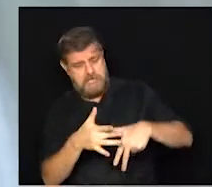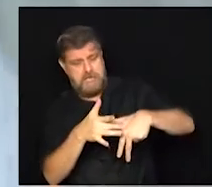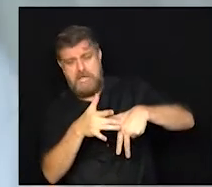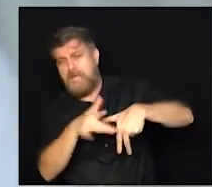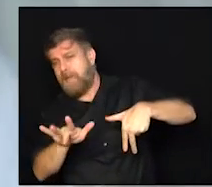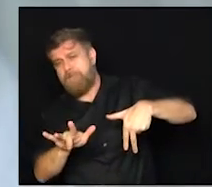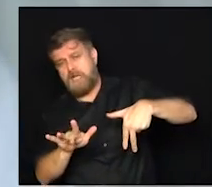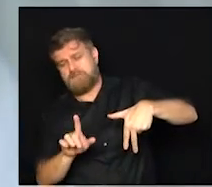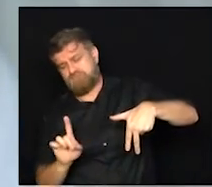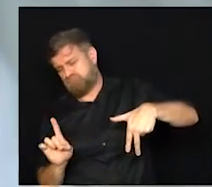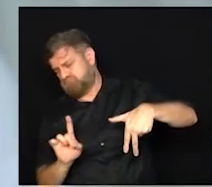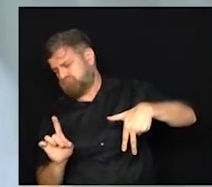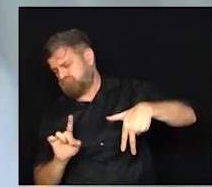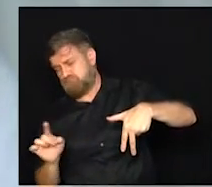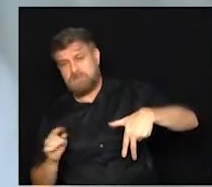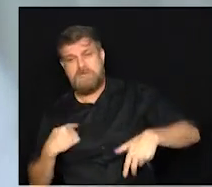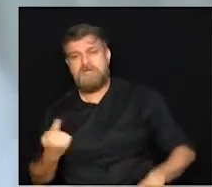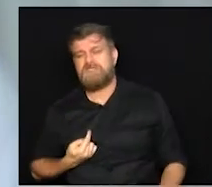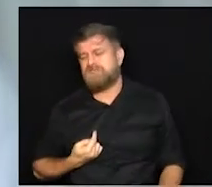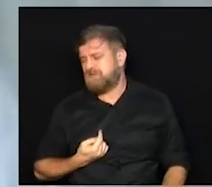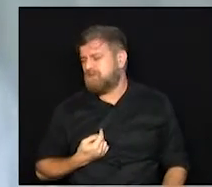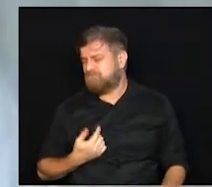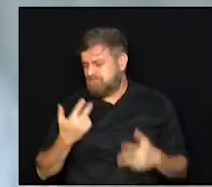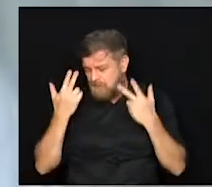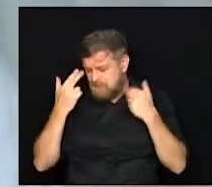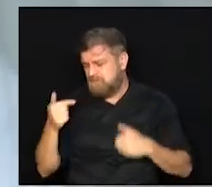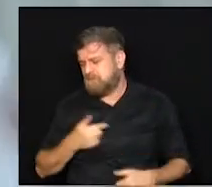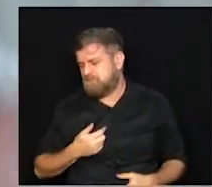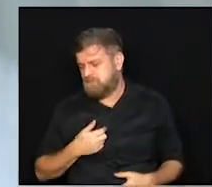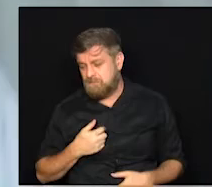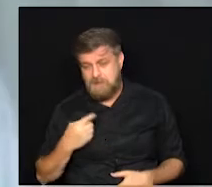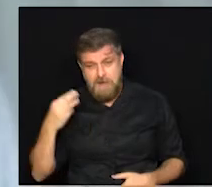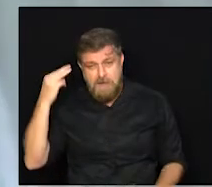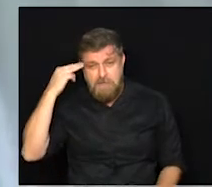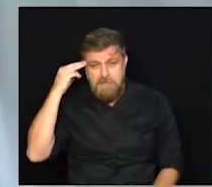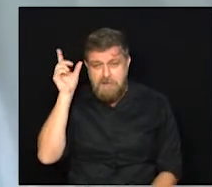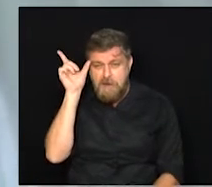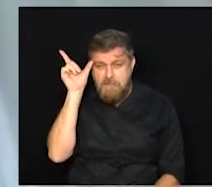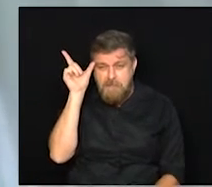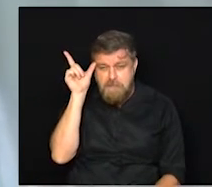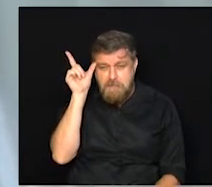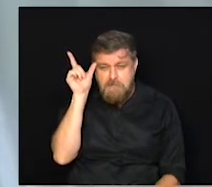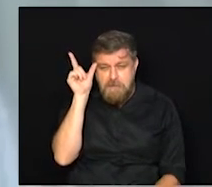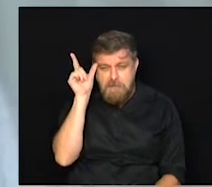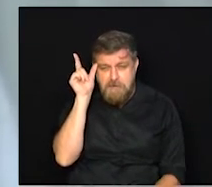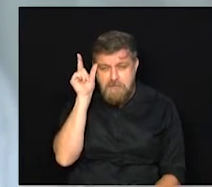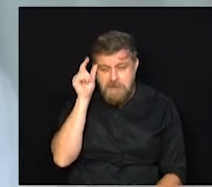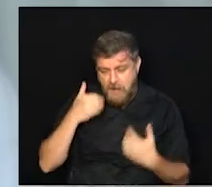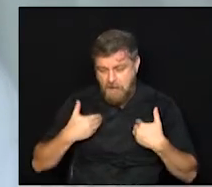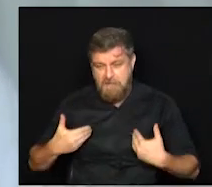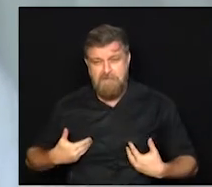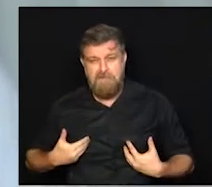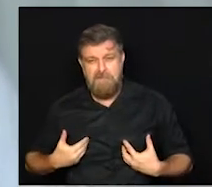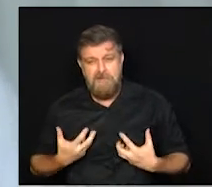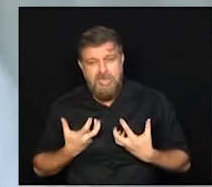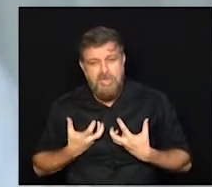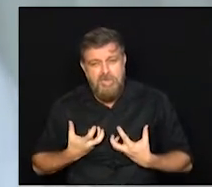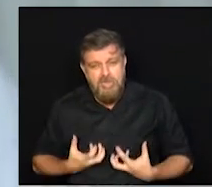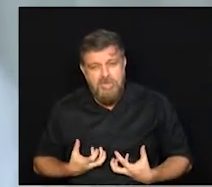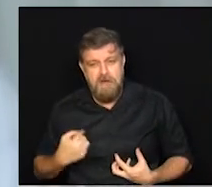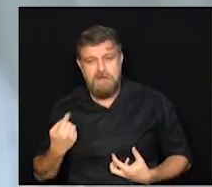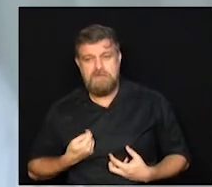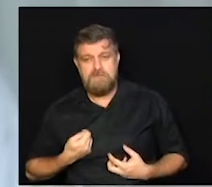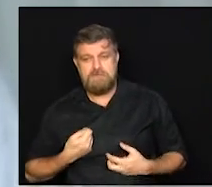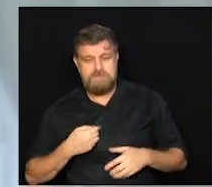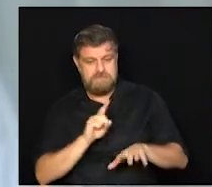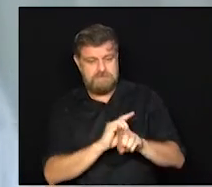Então, a gente vai deixando e vai atrofiando mentalmente, fisicamente, de todas as formas. E aí, depois a gente exclui essa